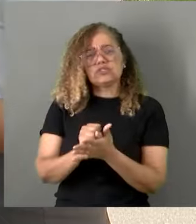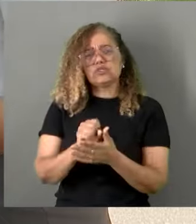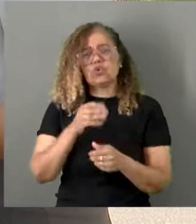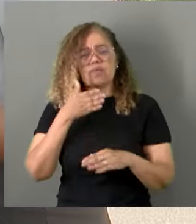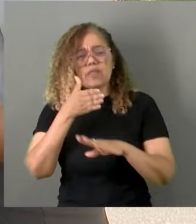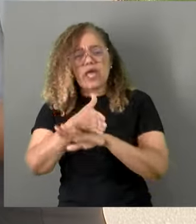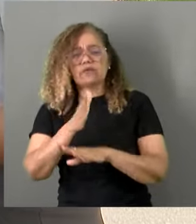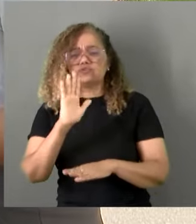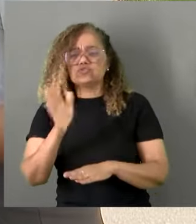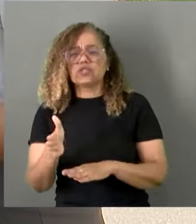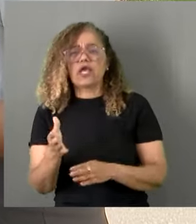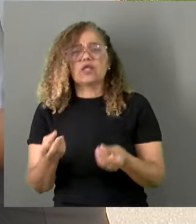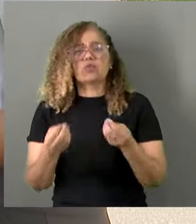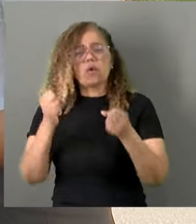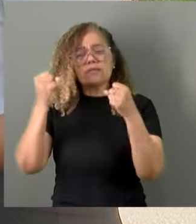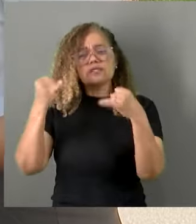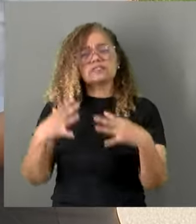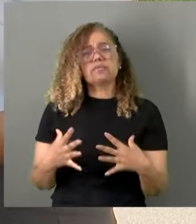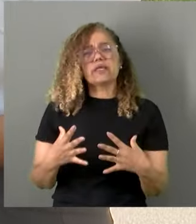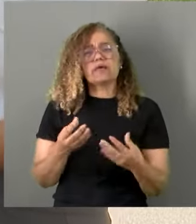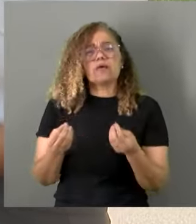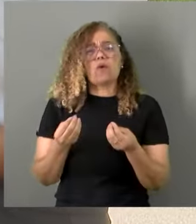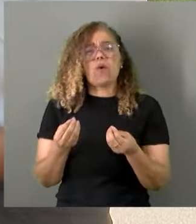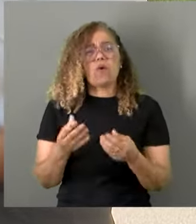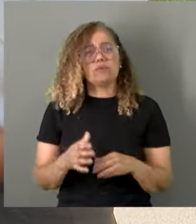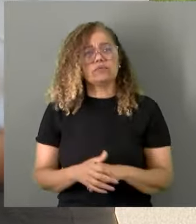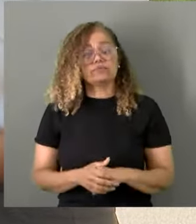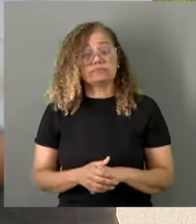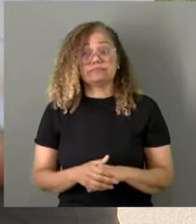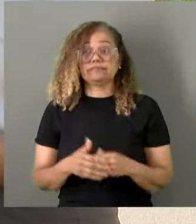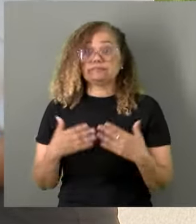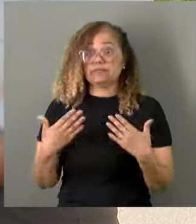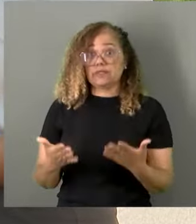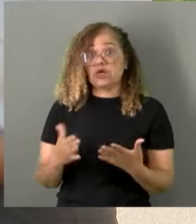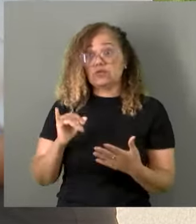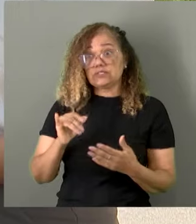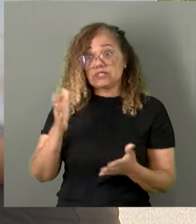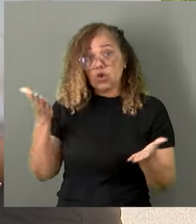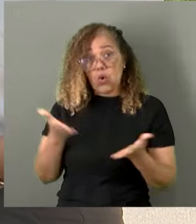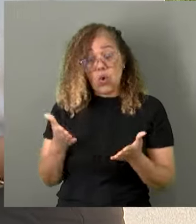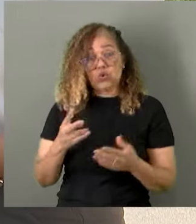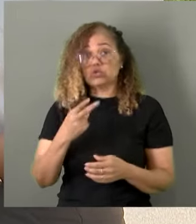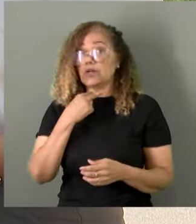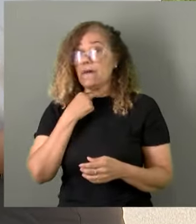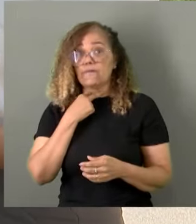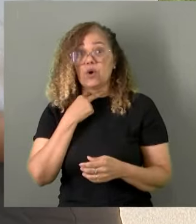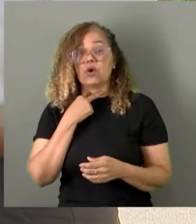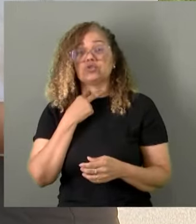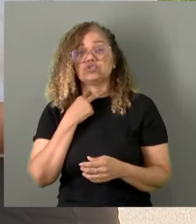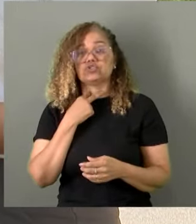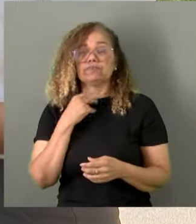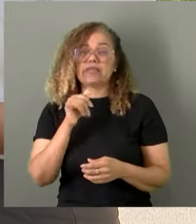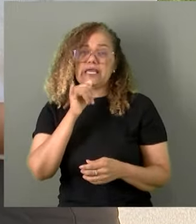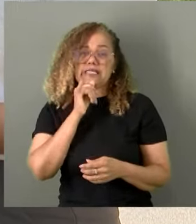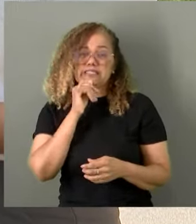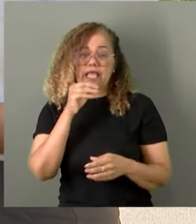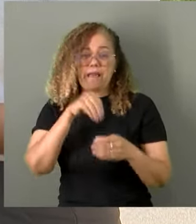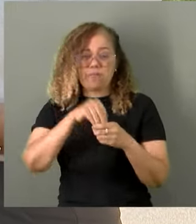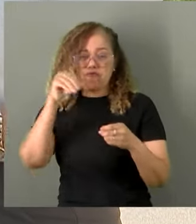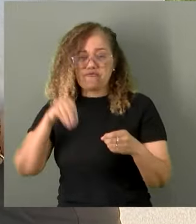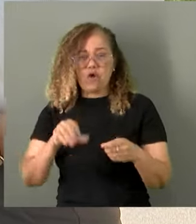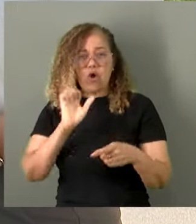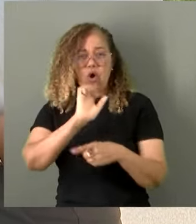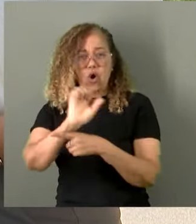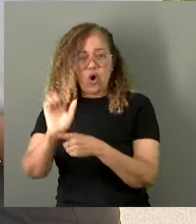vamos explicar um pouquinho como é que a gente faz para justificar É nesse caso o eleitor que hoje não puder votar estiver por exemplo fora do seu domicílio